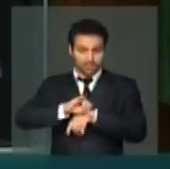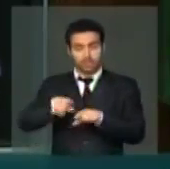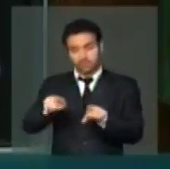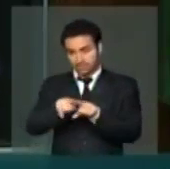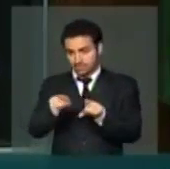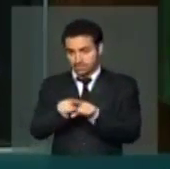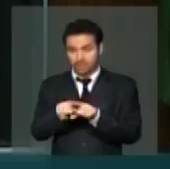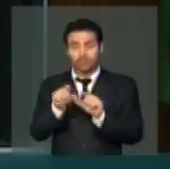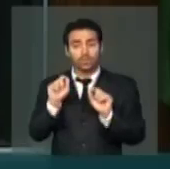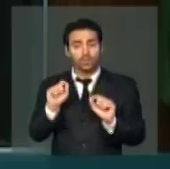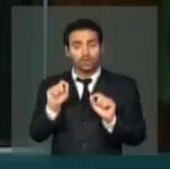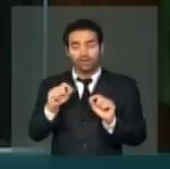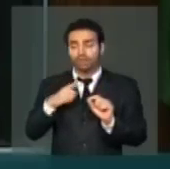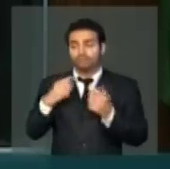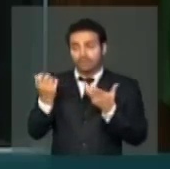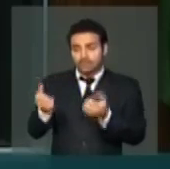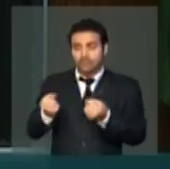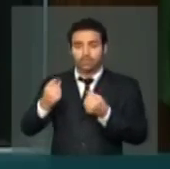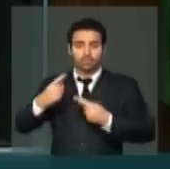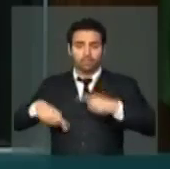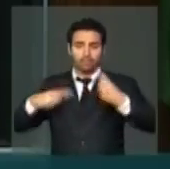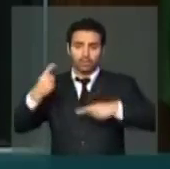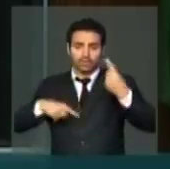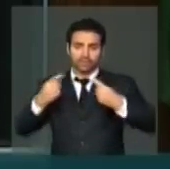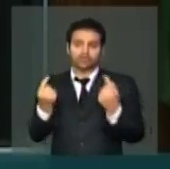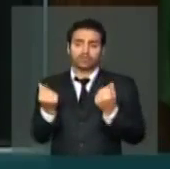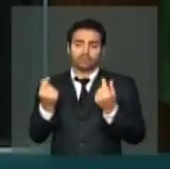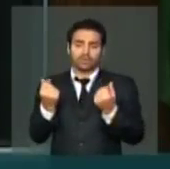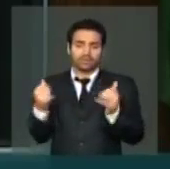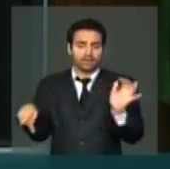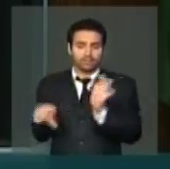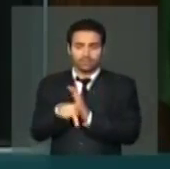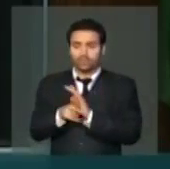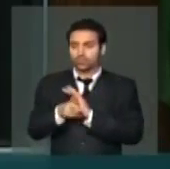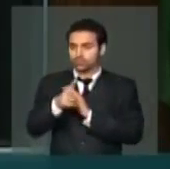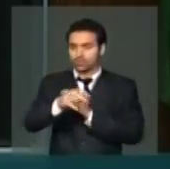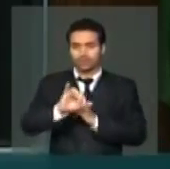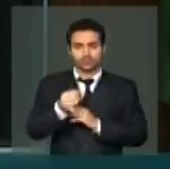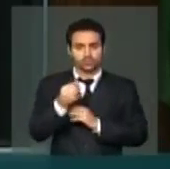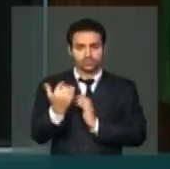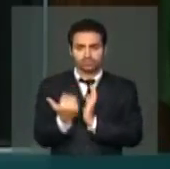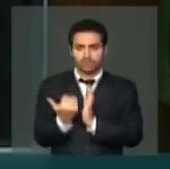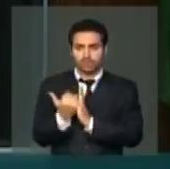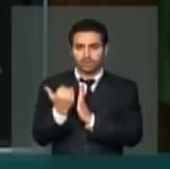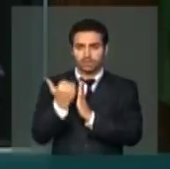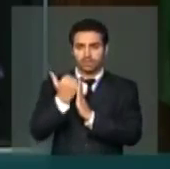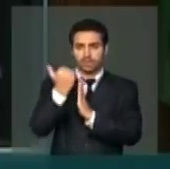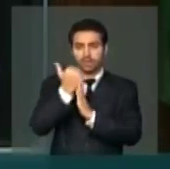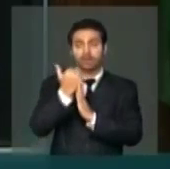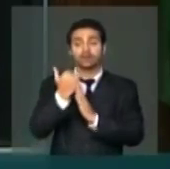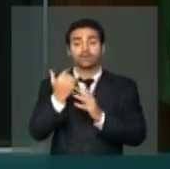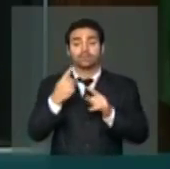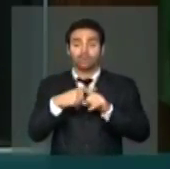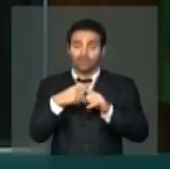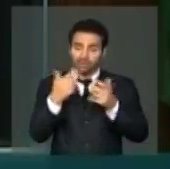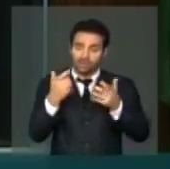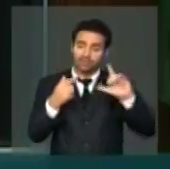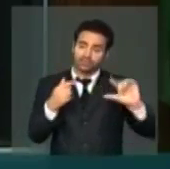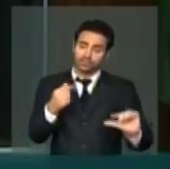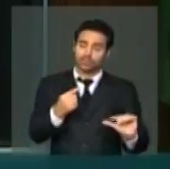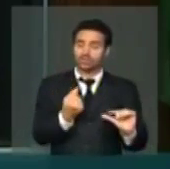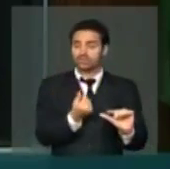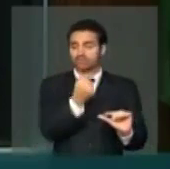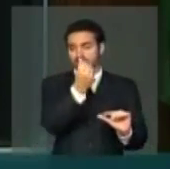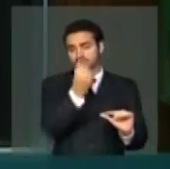cota, adotando uma política monetária de continuada elevação da taxa de juros, a pretexto de reduzir a inflação para a meta